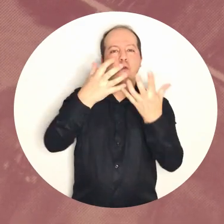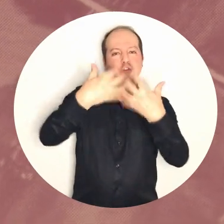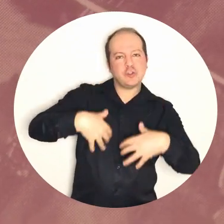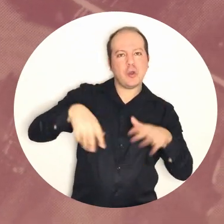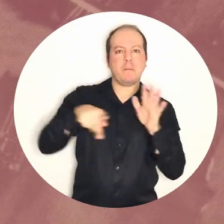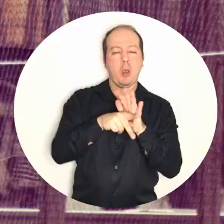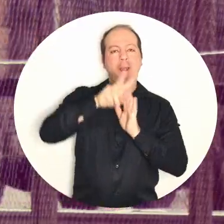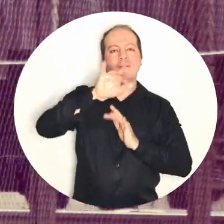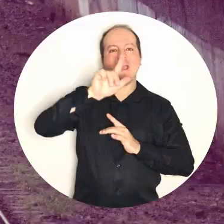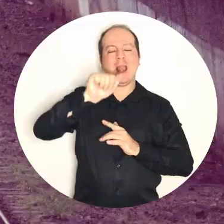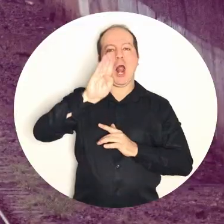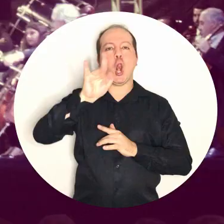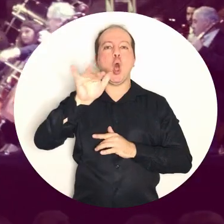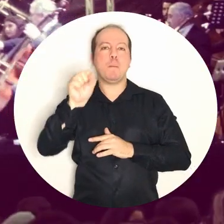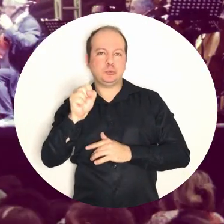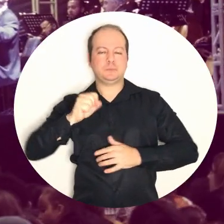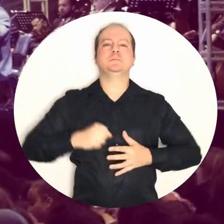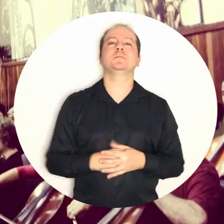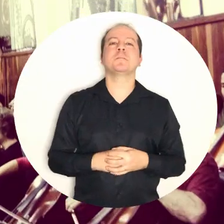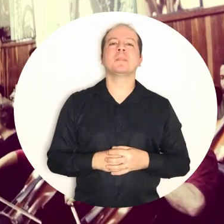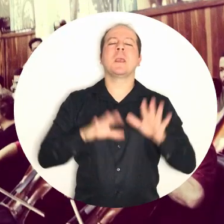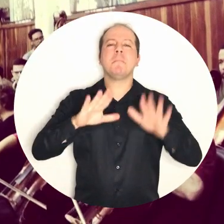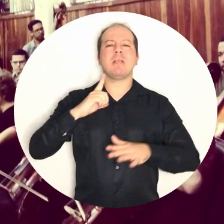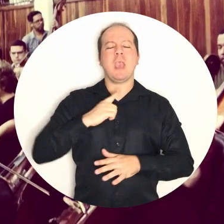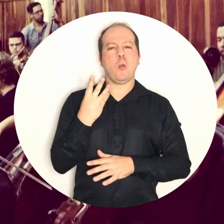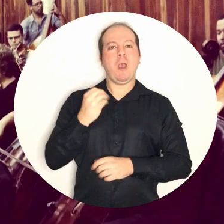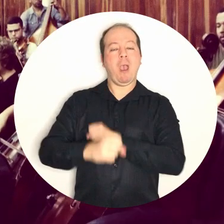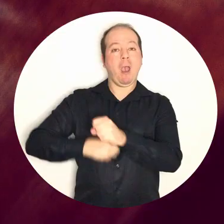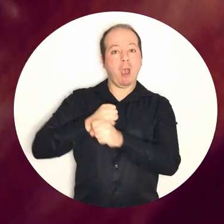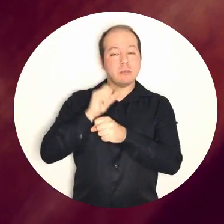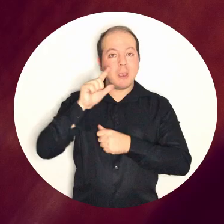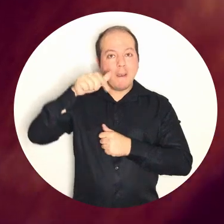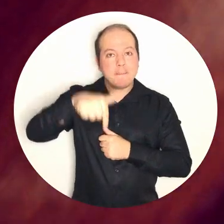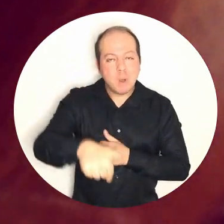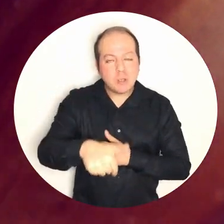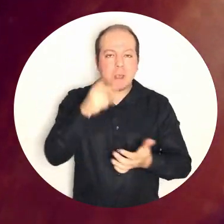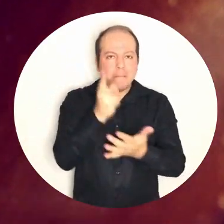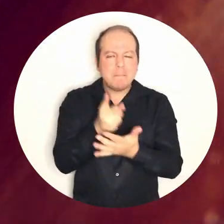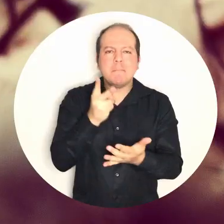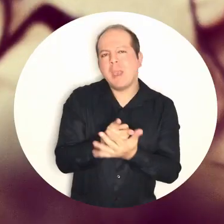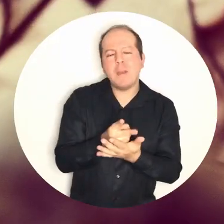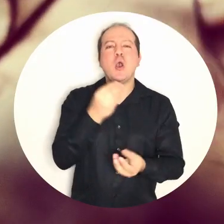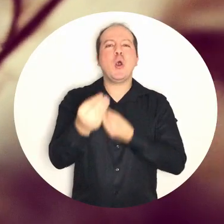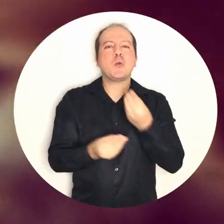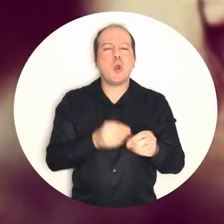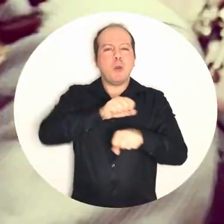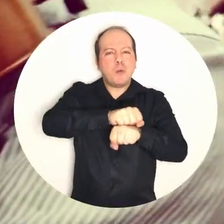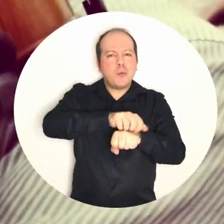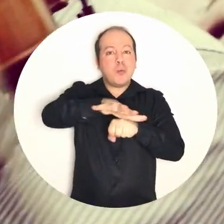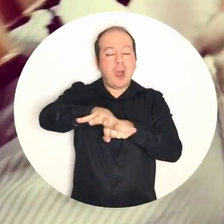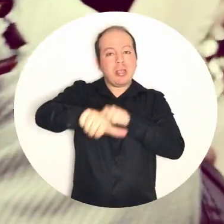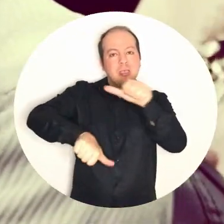Instituto Villa-Lobos. Mais de 40 anos depois, e sua vocação de ser um agente